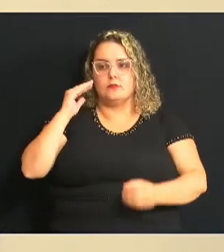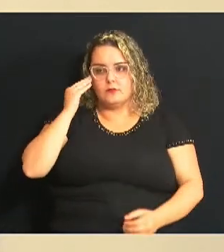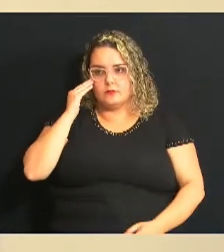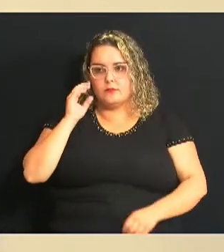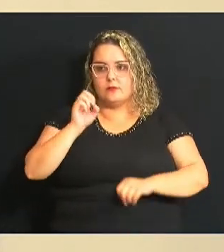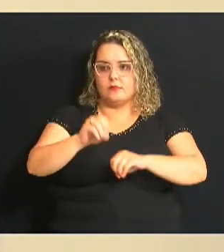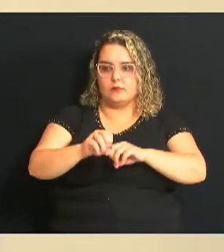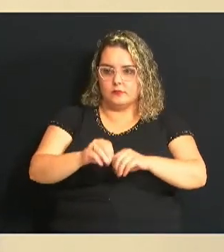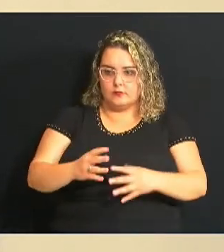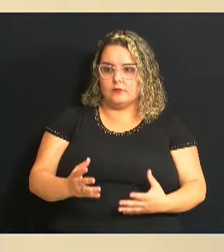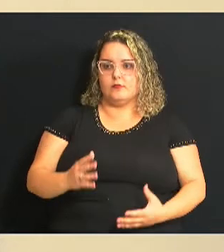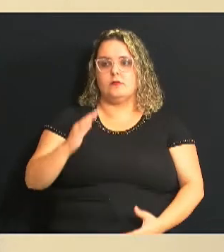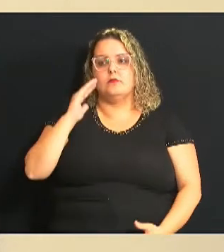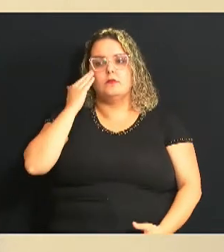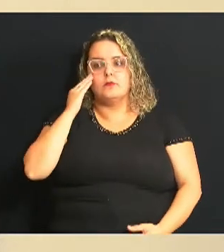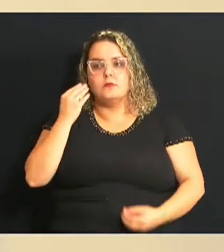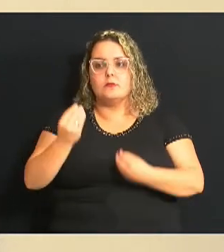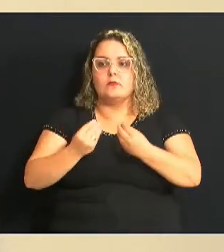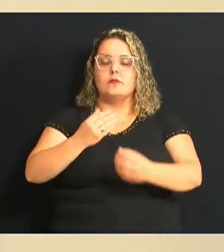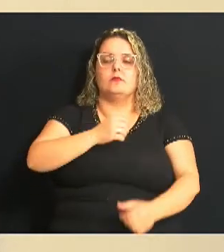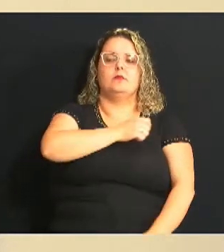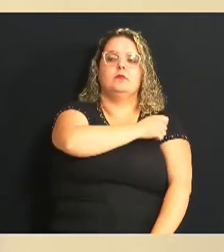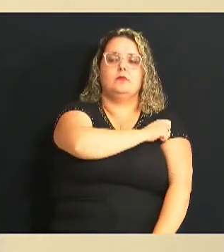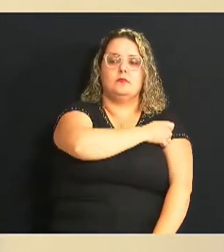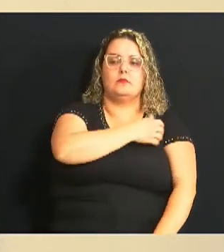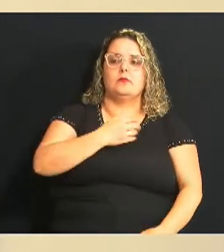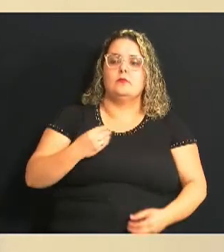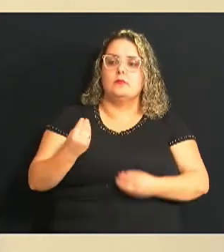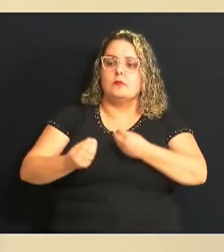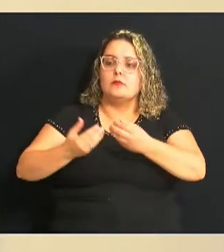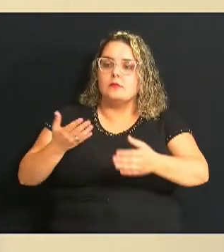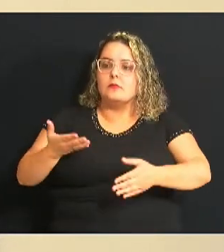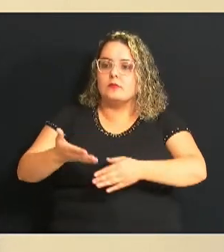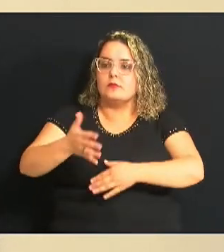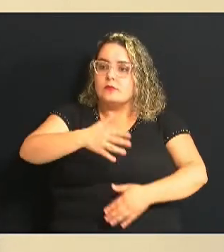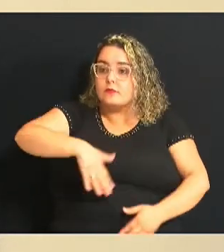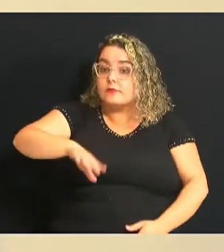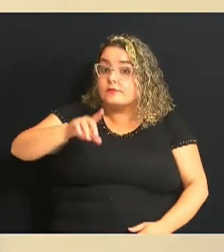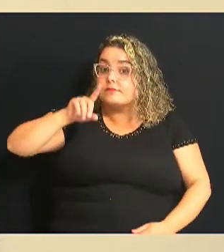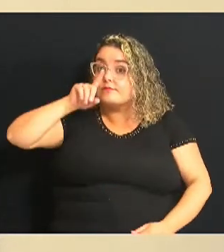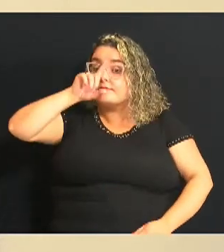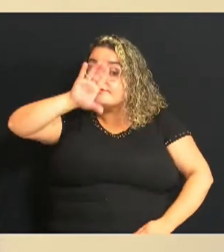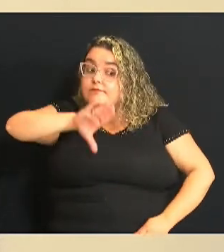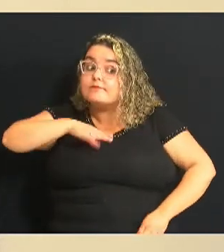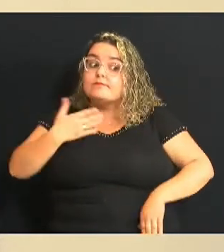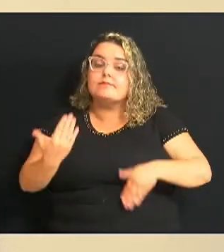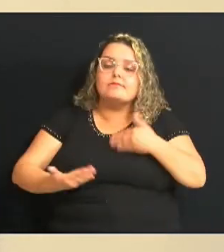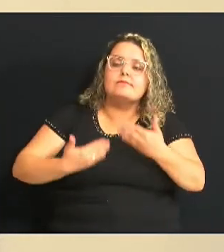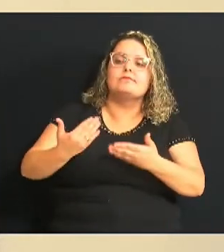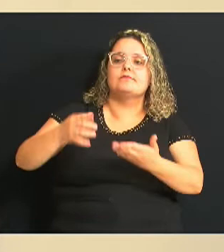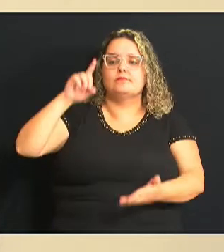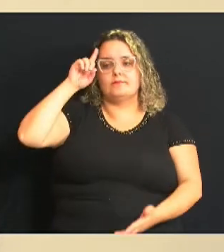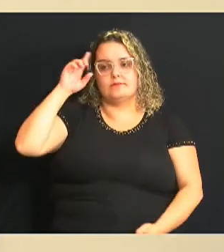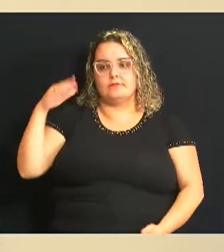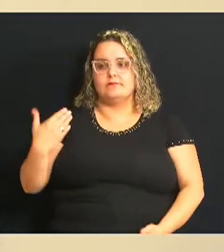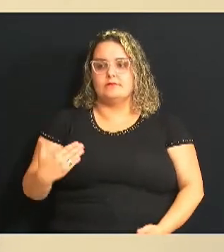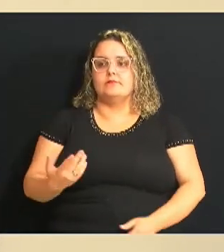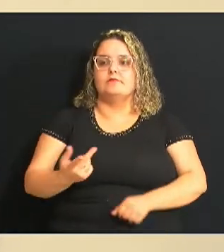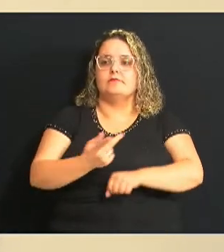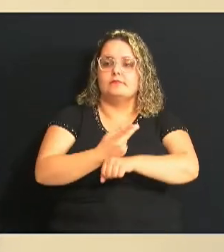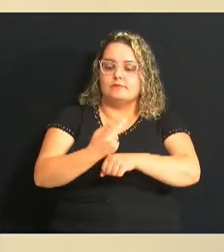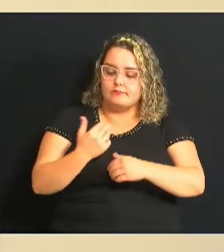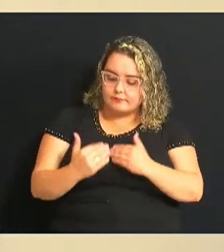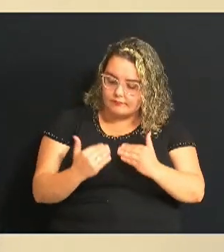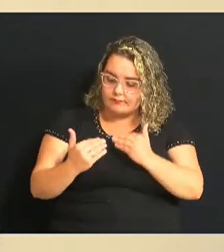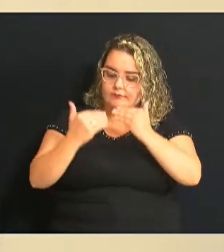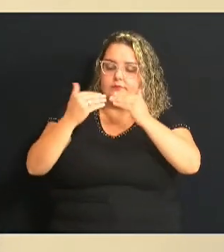educação, como entender os alunos e a como ingressar nesta aventura que é viver dia a dia procurando construir uma